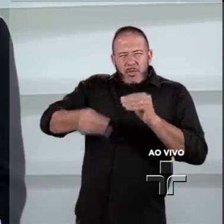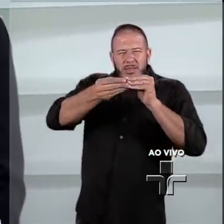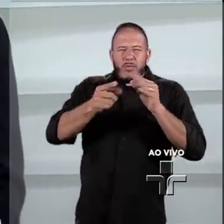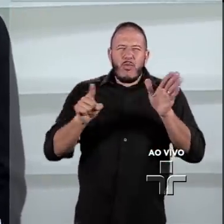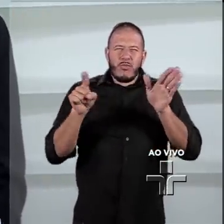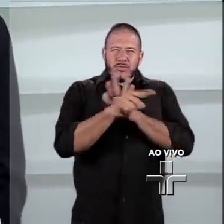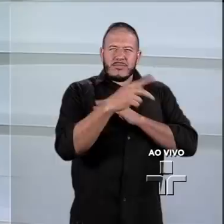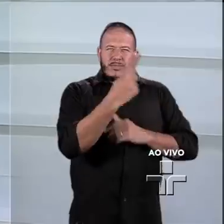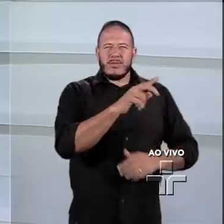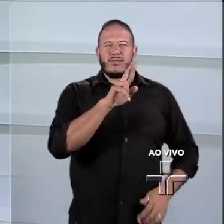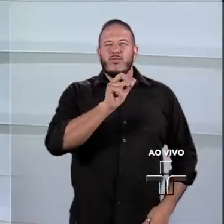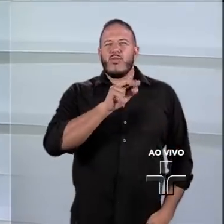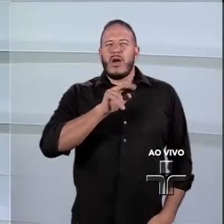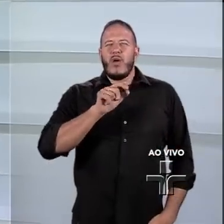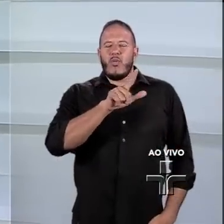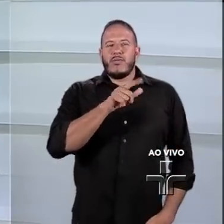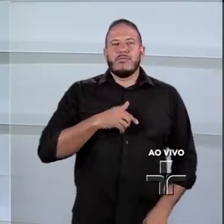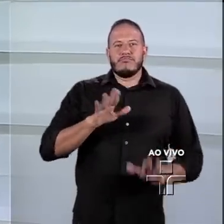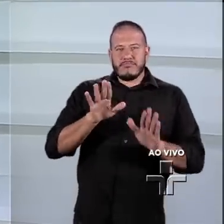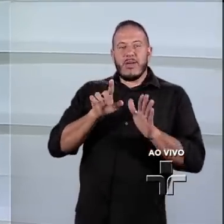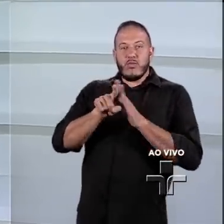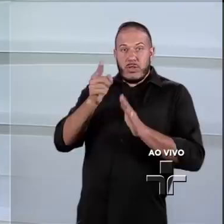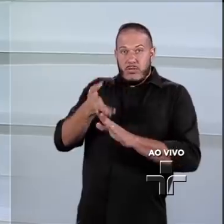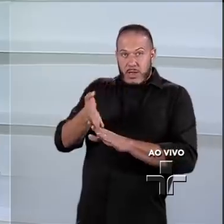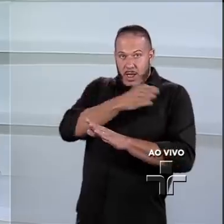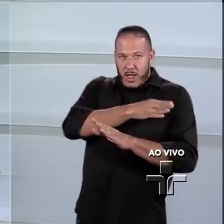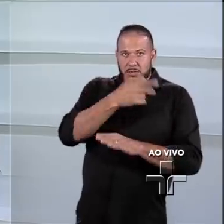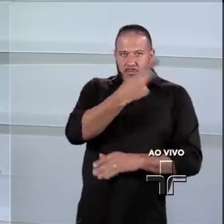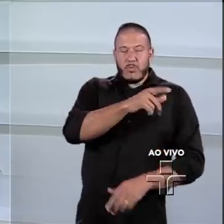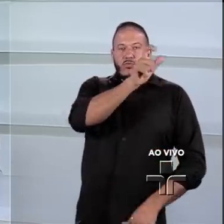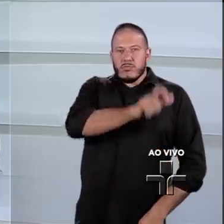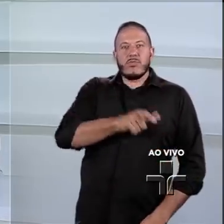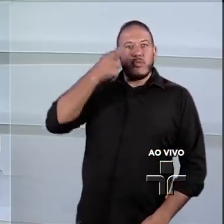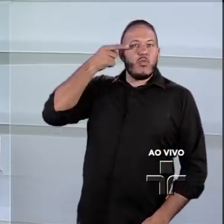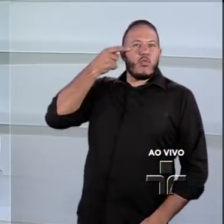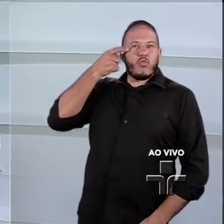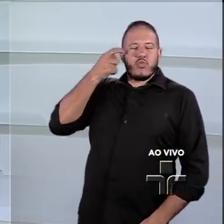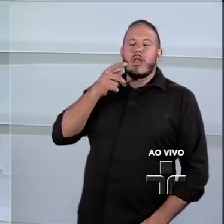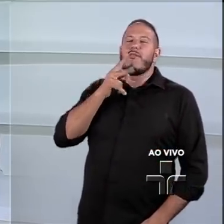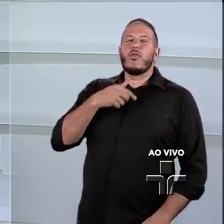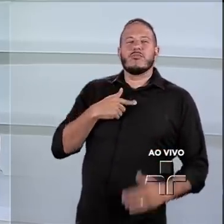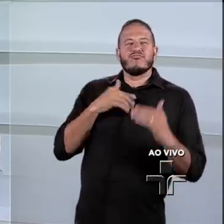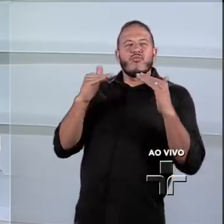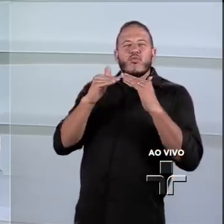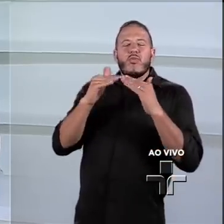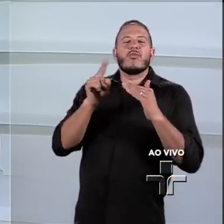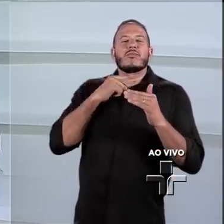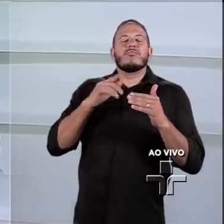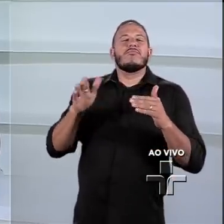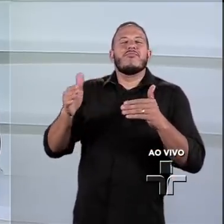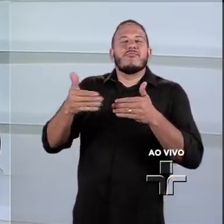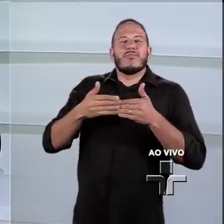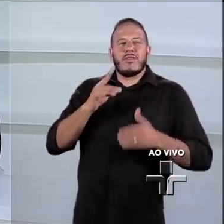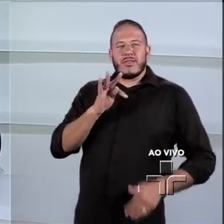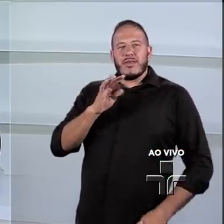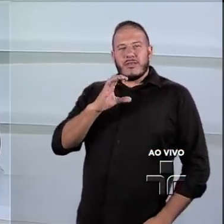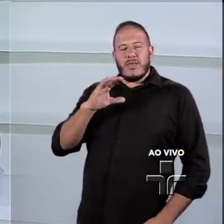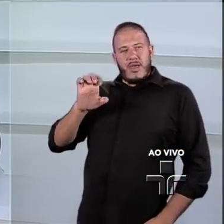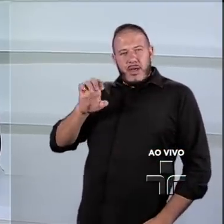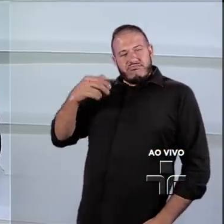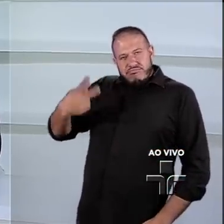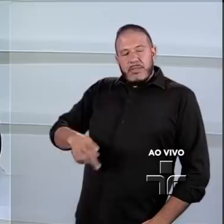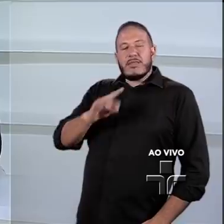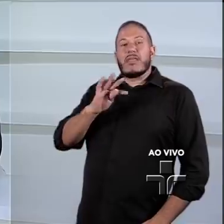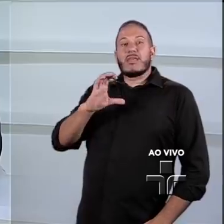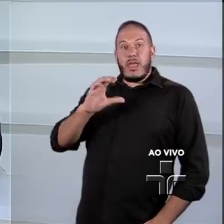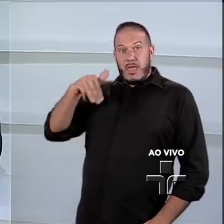Raul. Prefeito, o seu antecessor, João Dória, se declarou favorável ao fechamento do Tribunal de Contas do município.